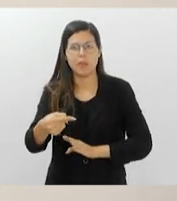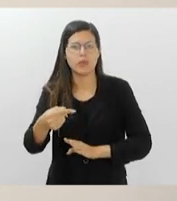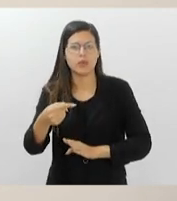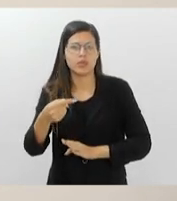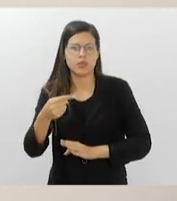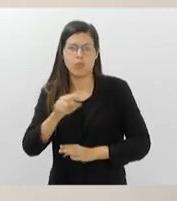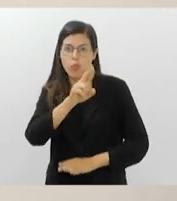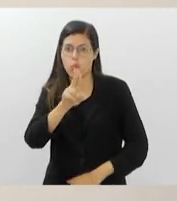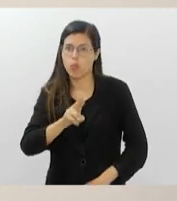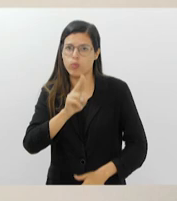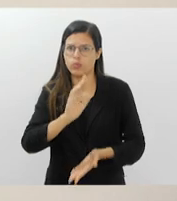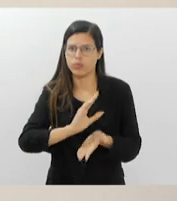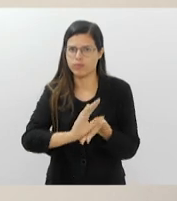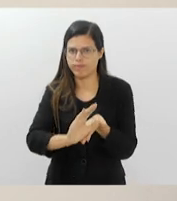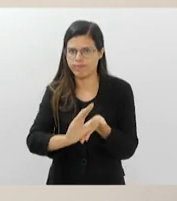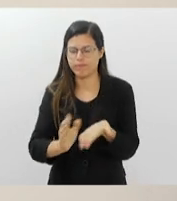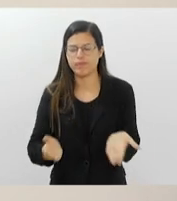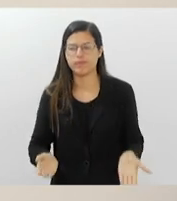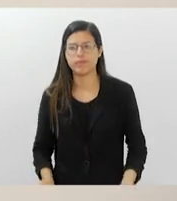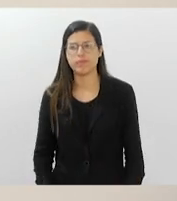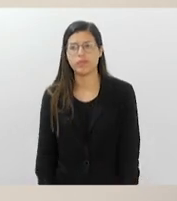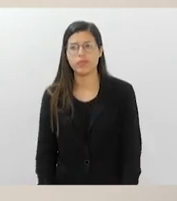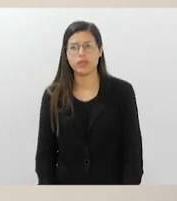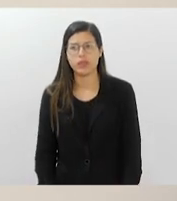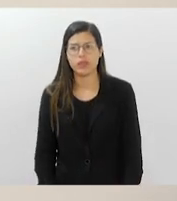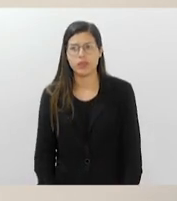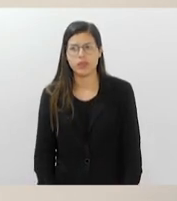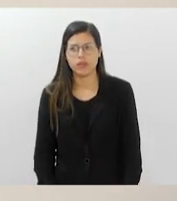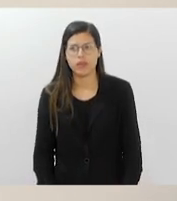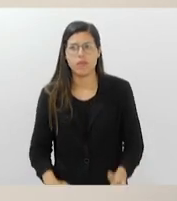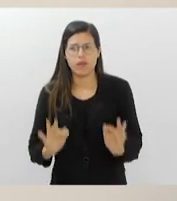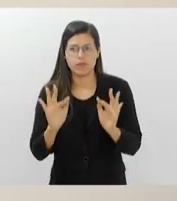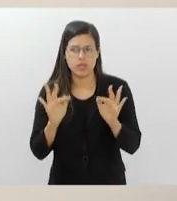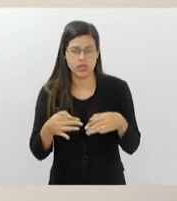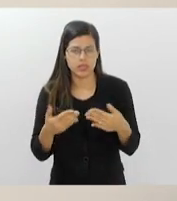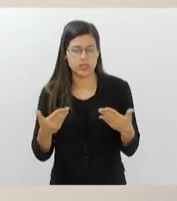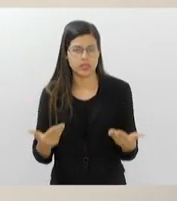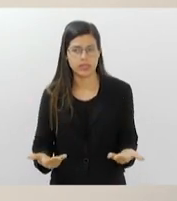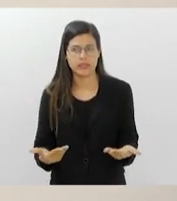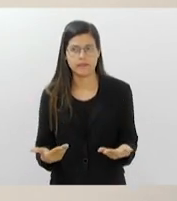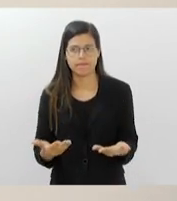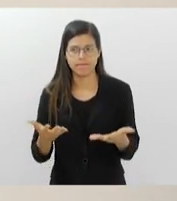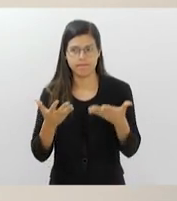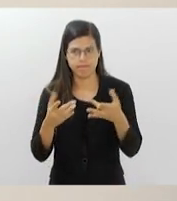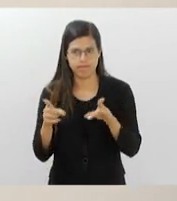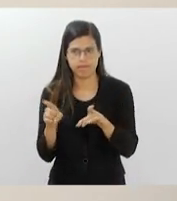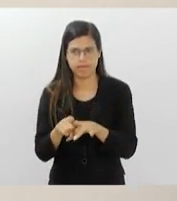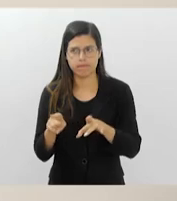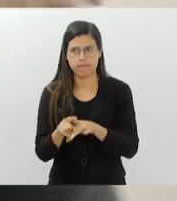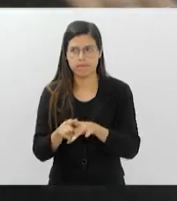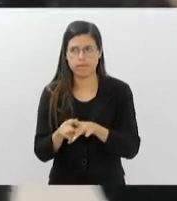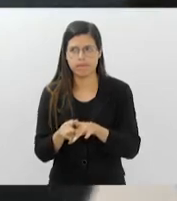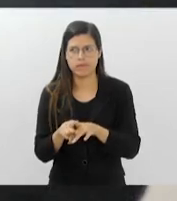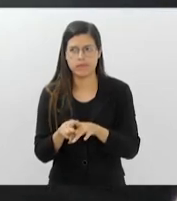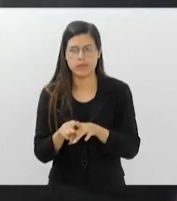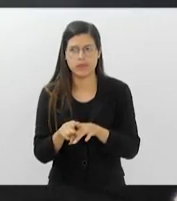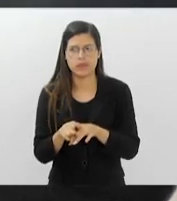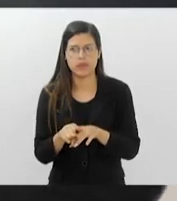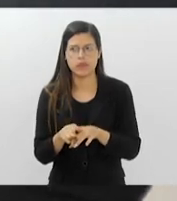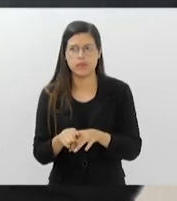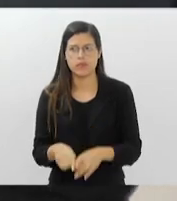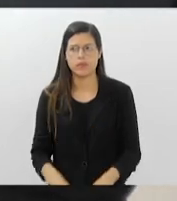desses recursos e eh acho que já para finalizar queria também e colocar que